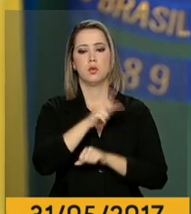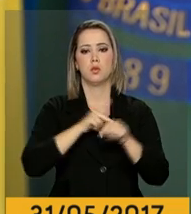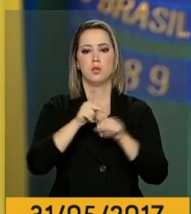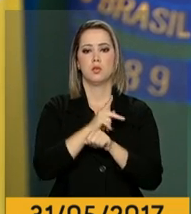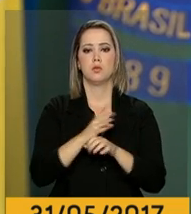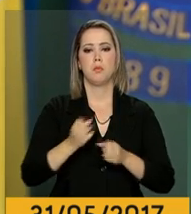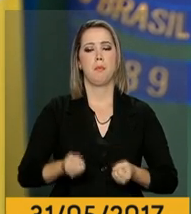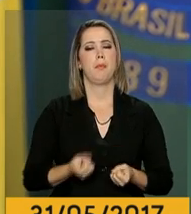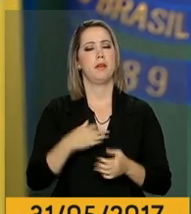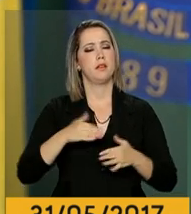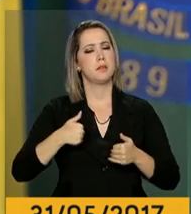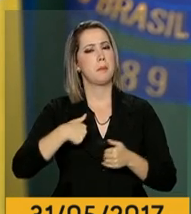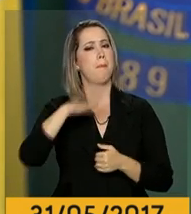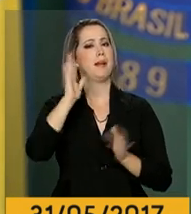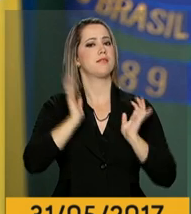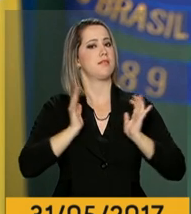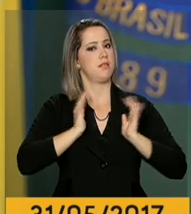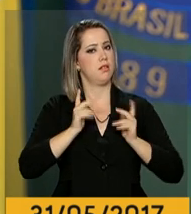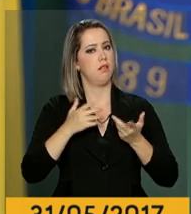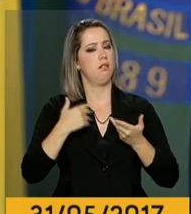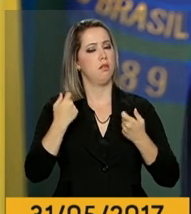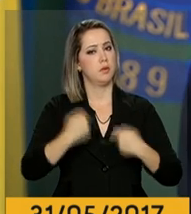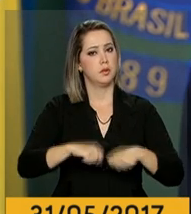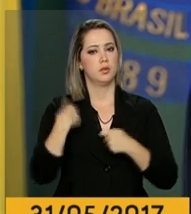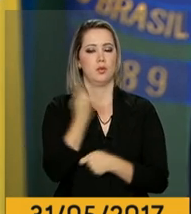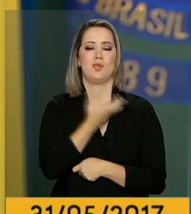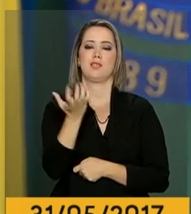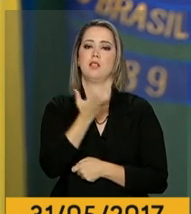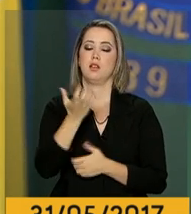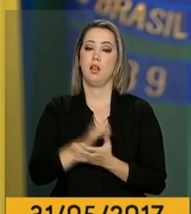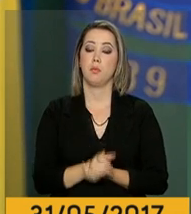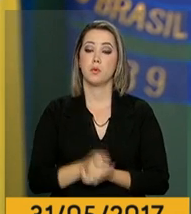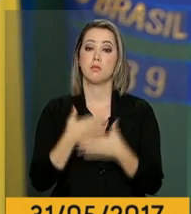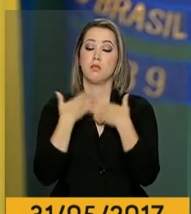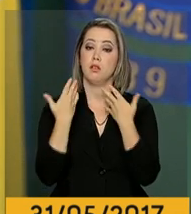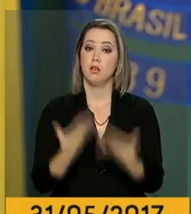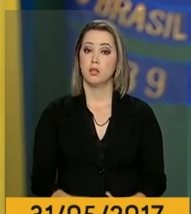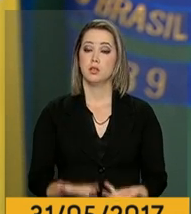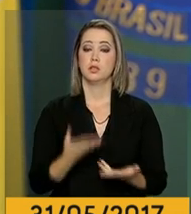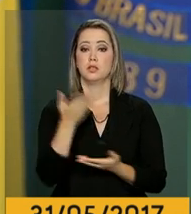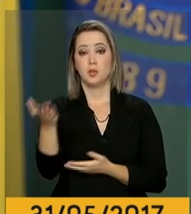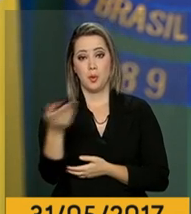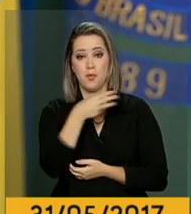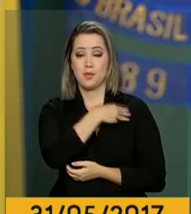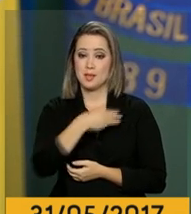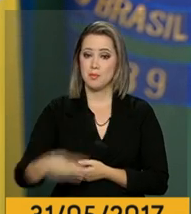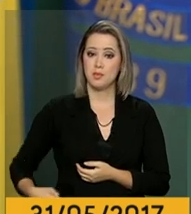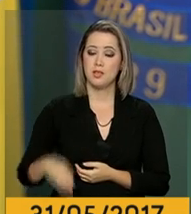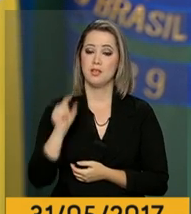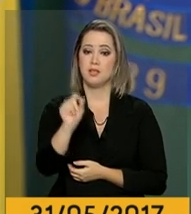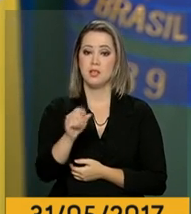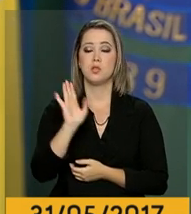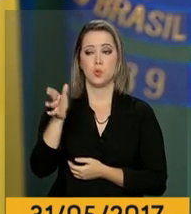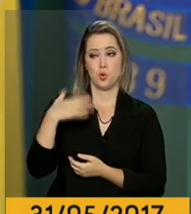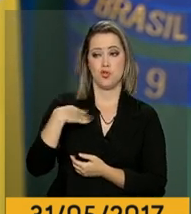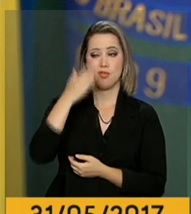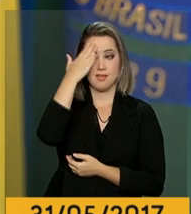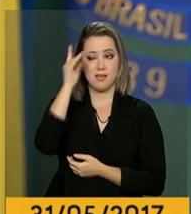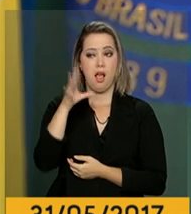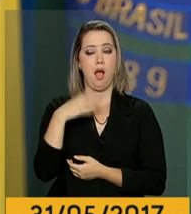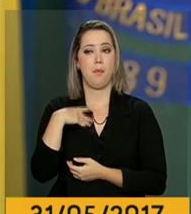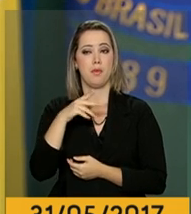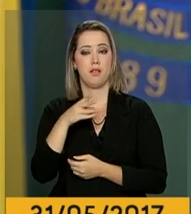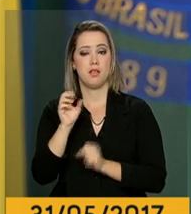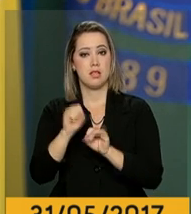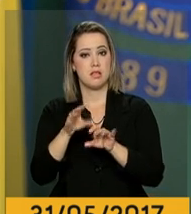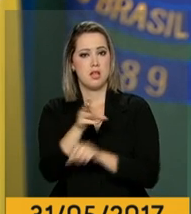mais próspero que todos nós queremos. Portanto, Torquato, você que angariou como jurista a admiração